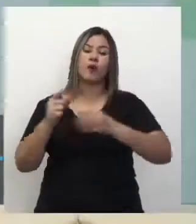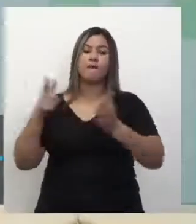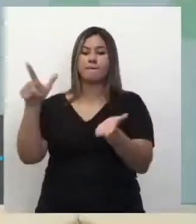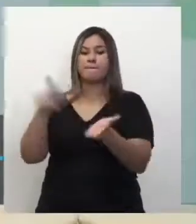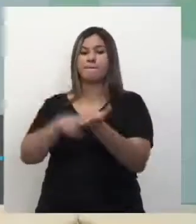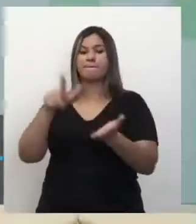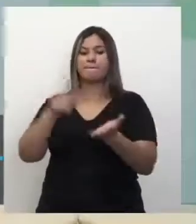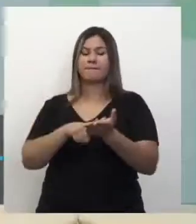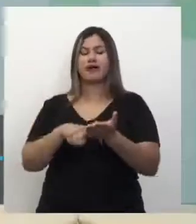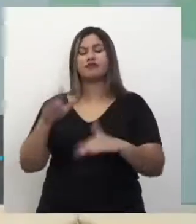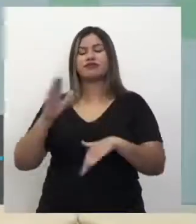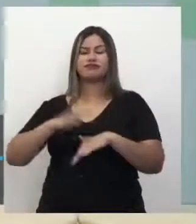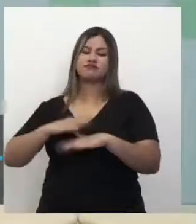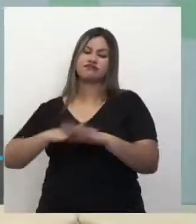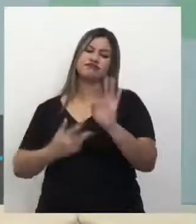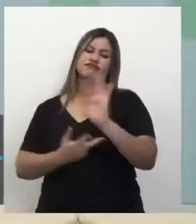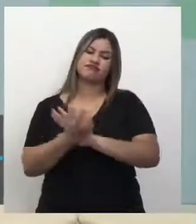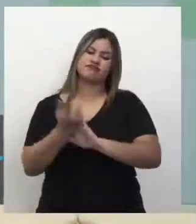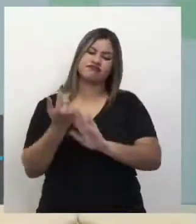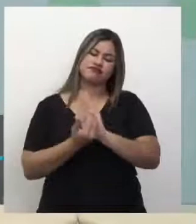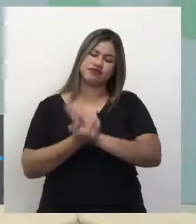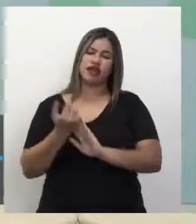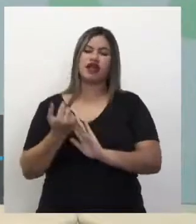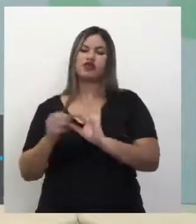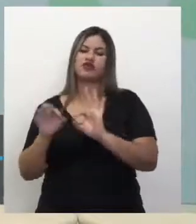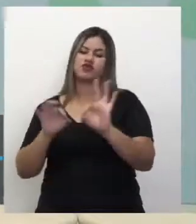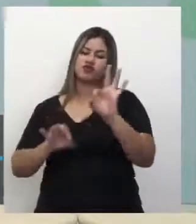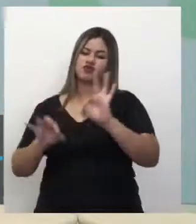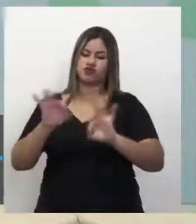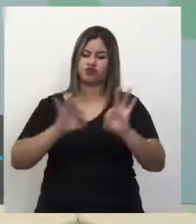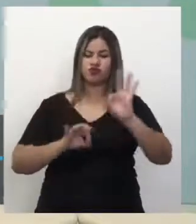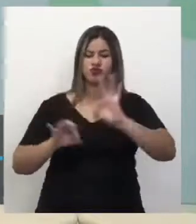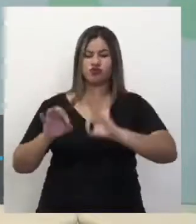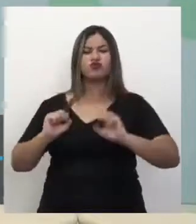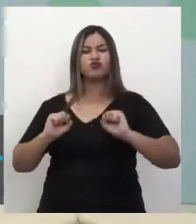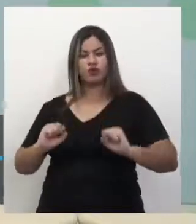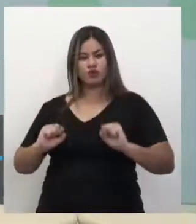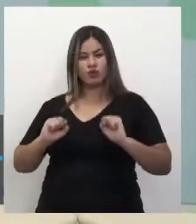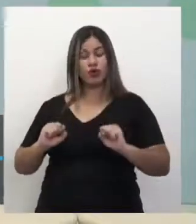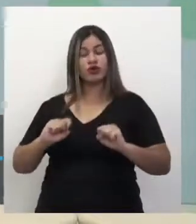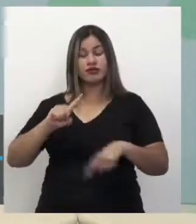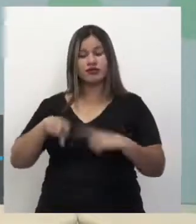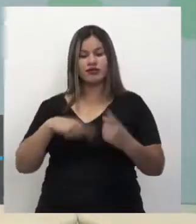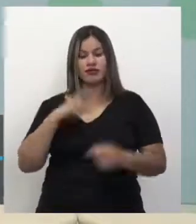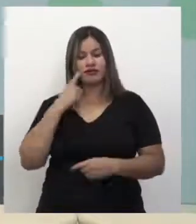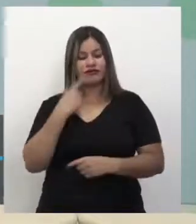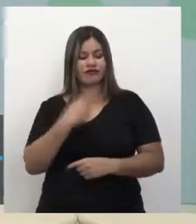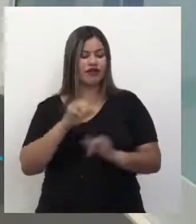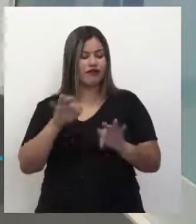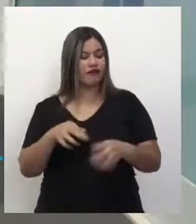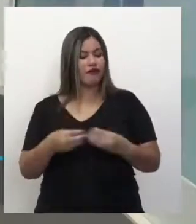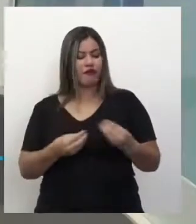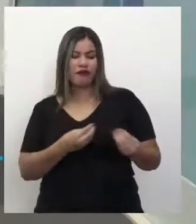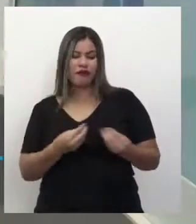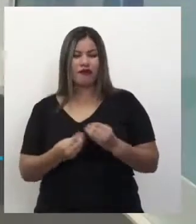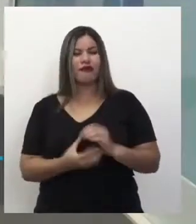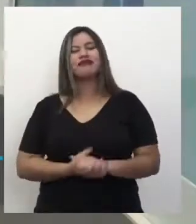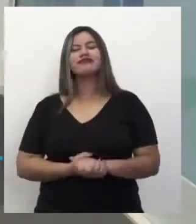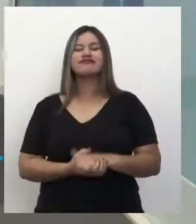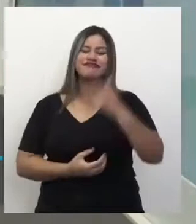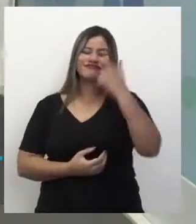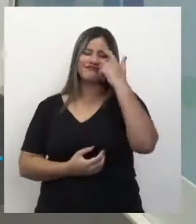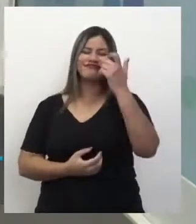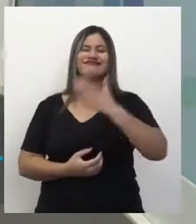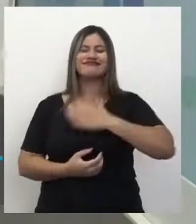seus desenhos com papel, aí você vai montando, aí você cola em alguma coisa, só para ver o resultado depois, né? Boa ideia, Bacana, gostei da muito